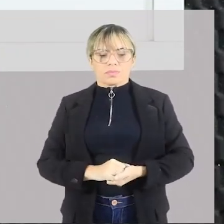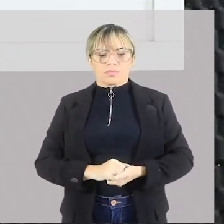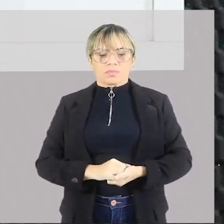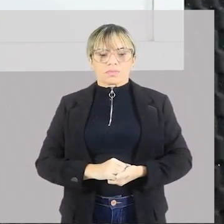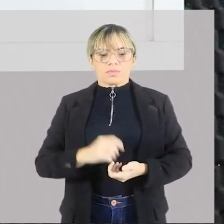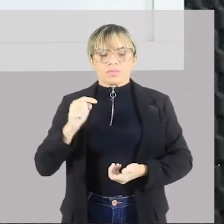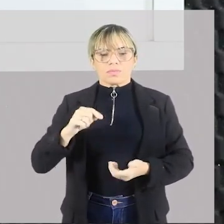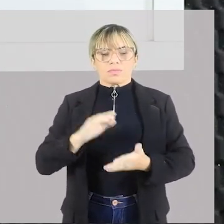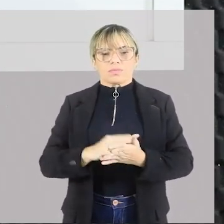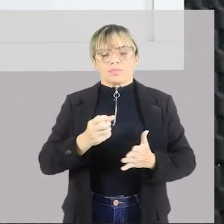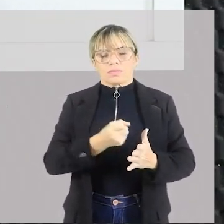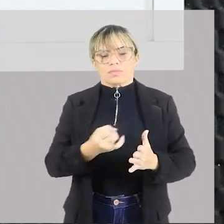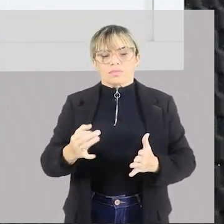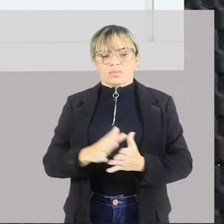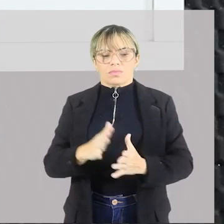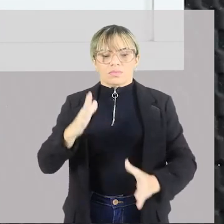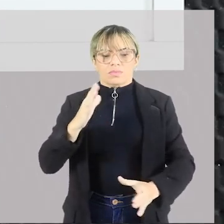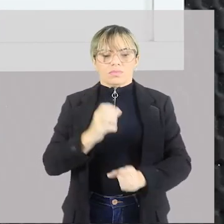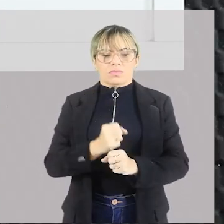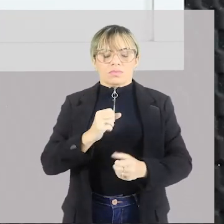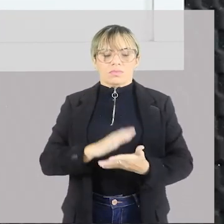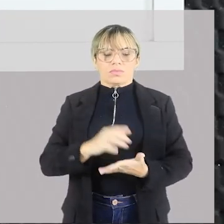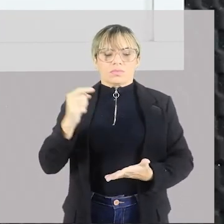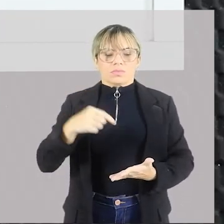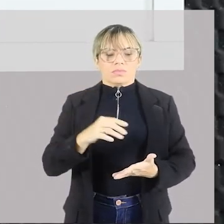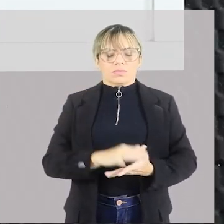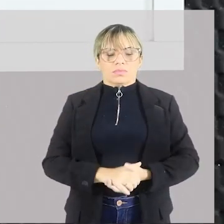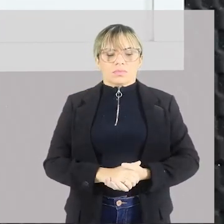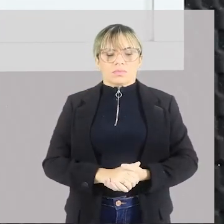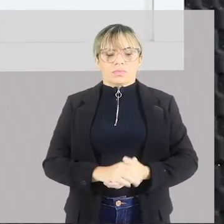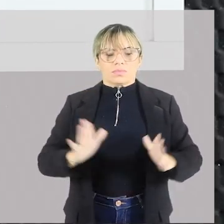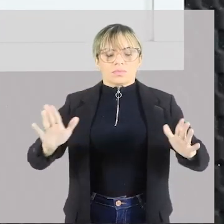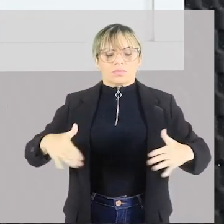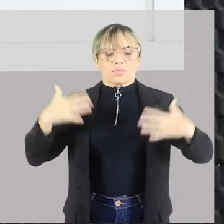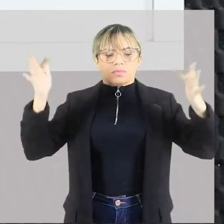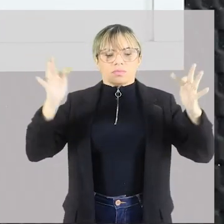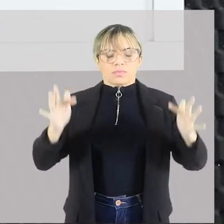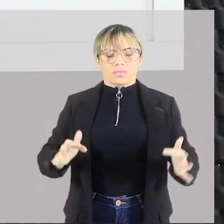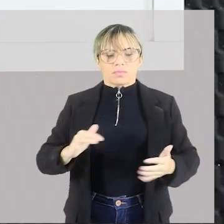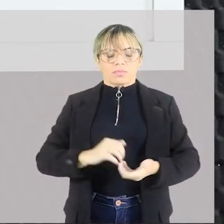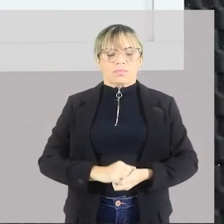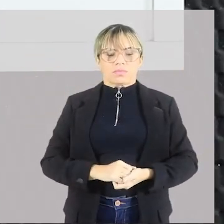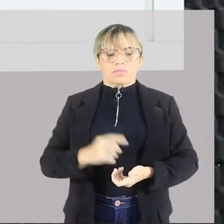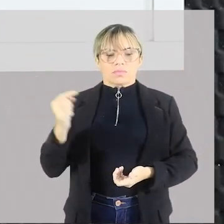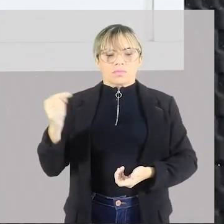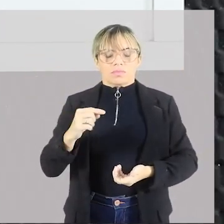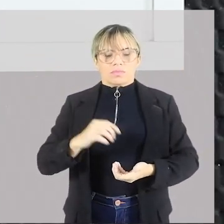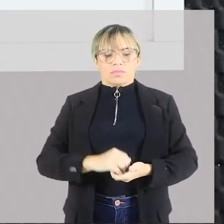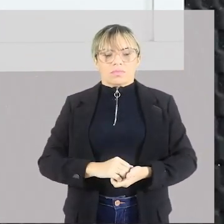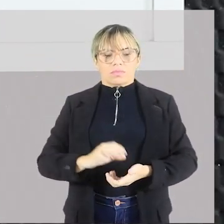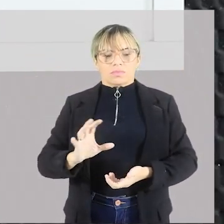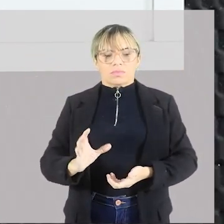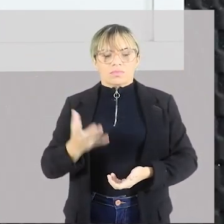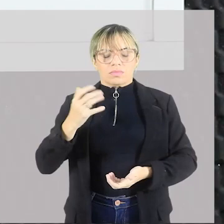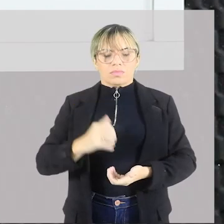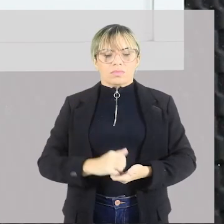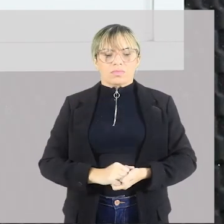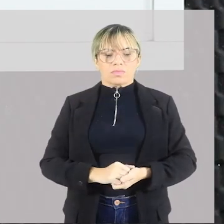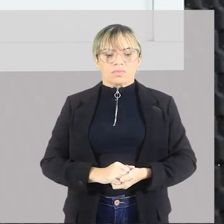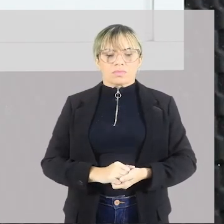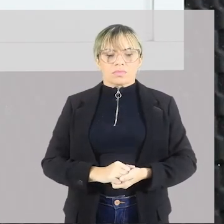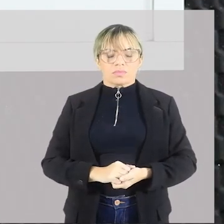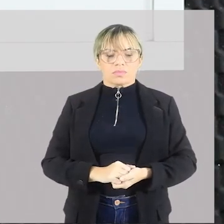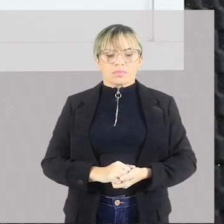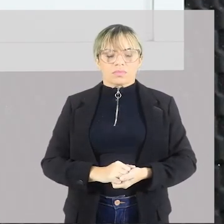probabilidade de agradar ele a probabilidade de agradar esse cliente que é o evento é acontecer vai ser